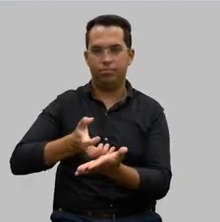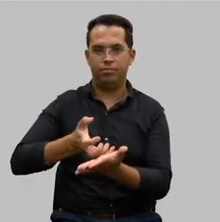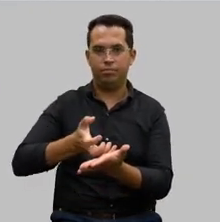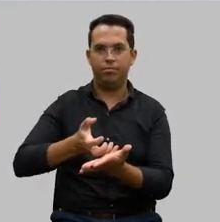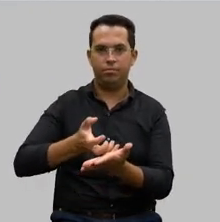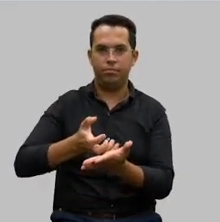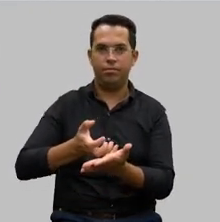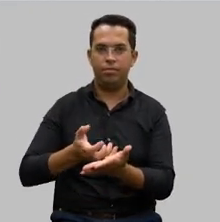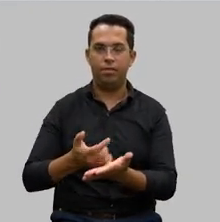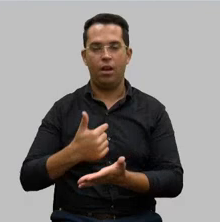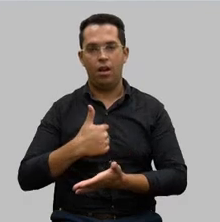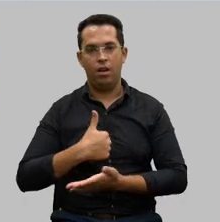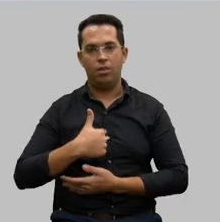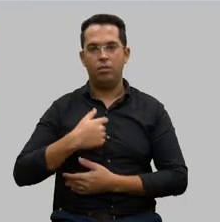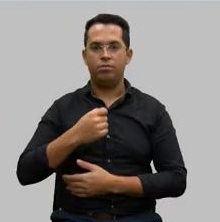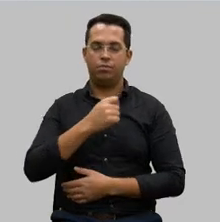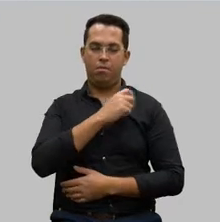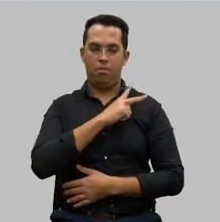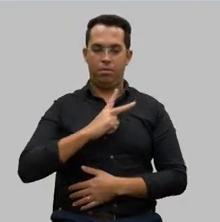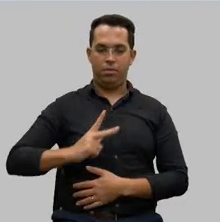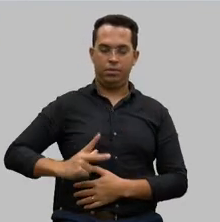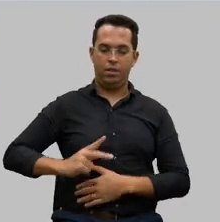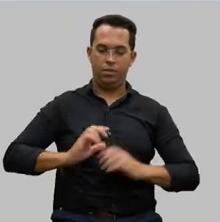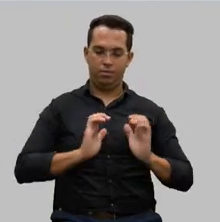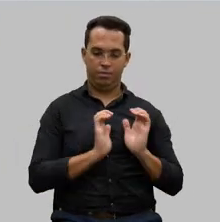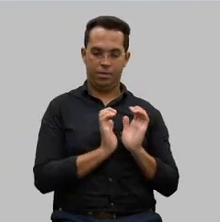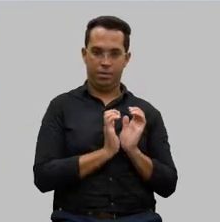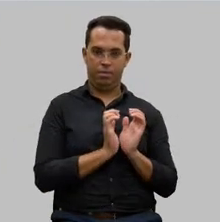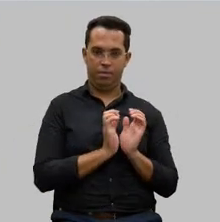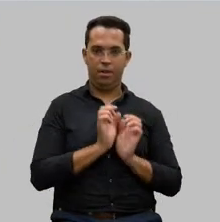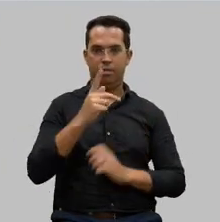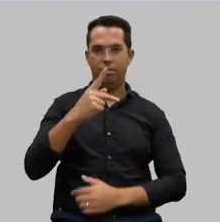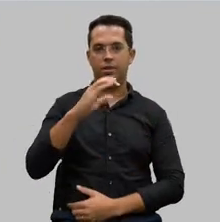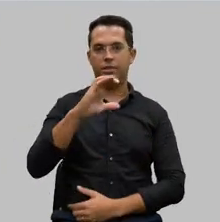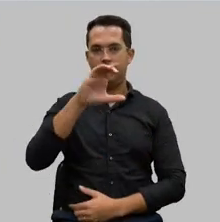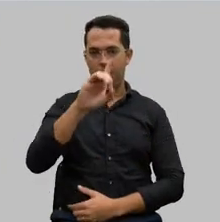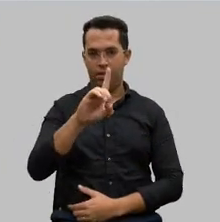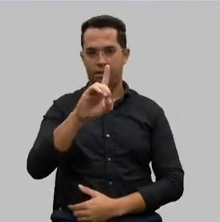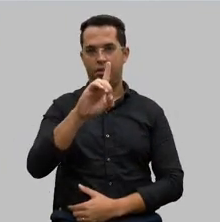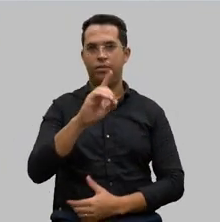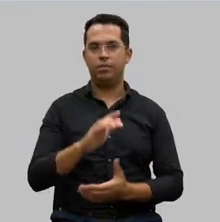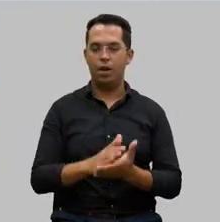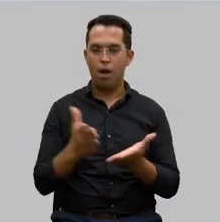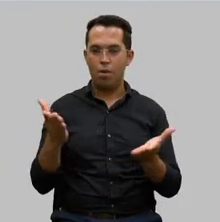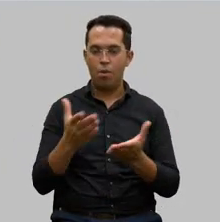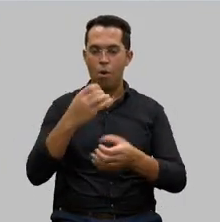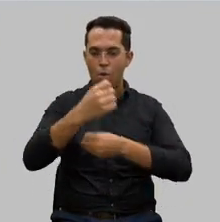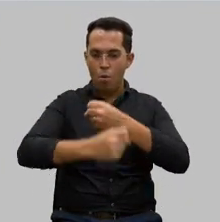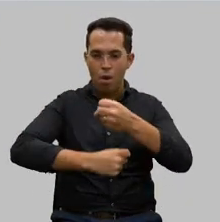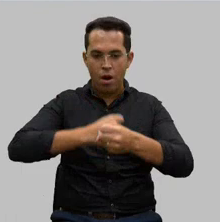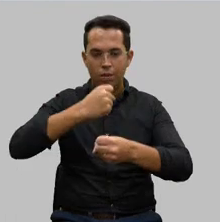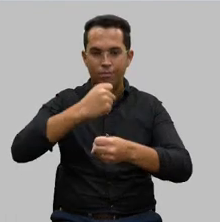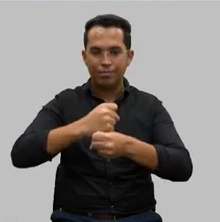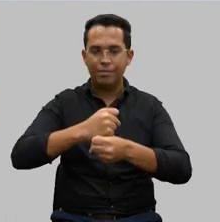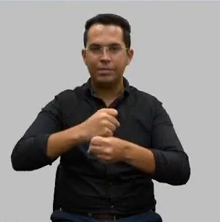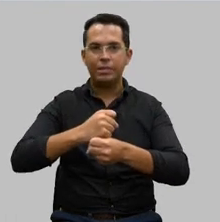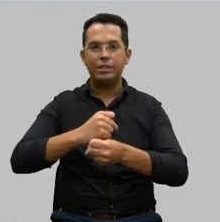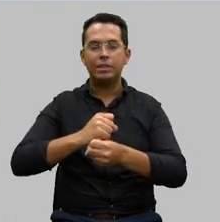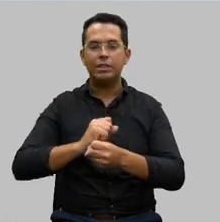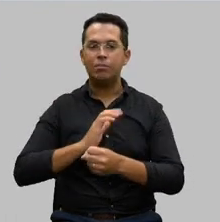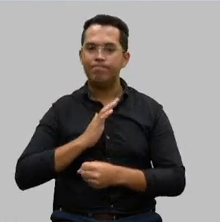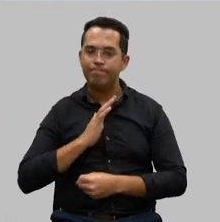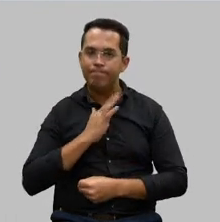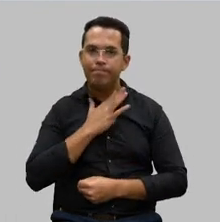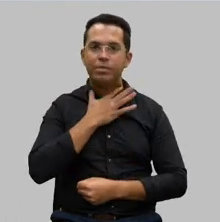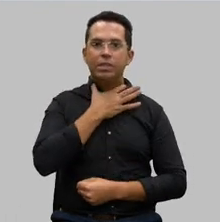com deficiência então eu fecho fecho o ano com a folha apertada tô fazendo já a festa